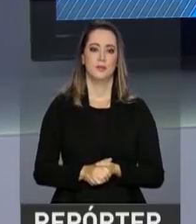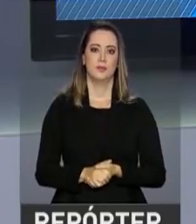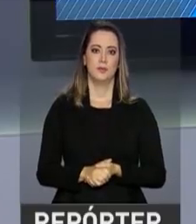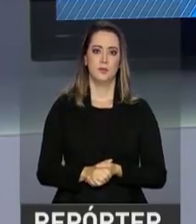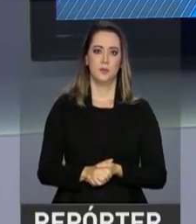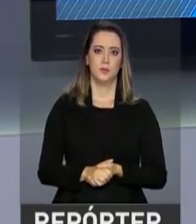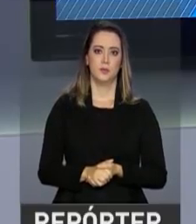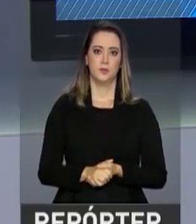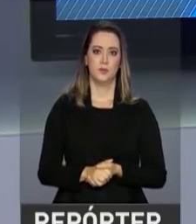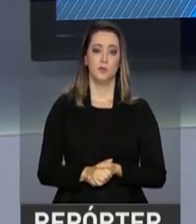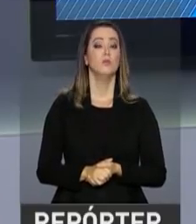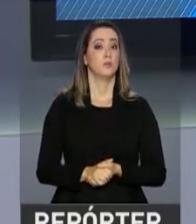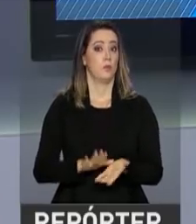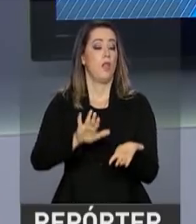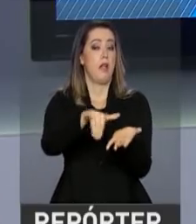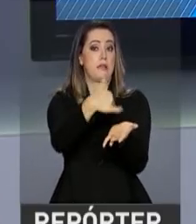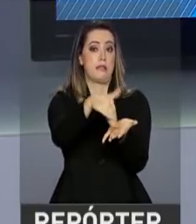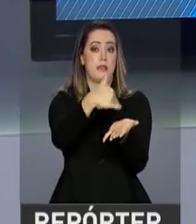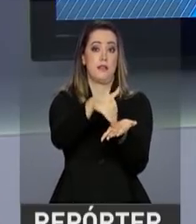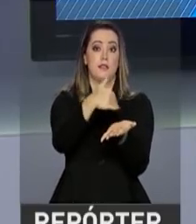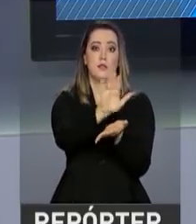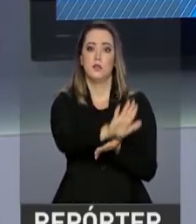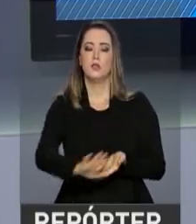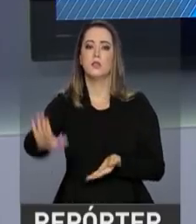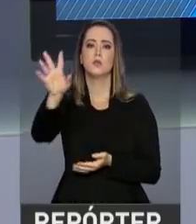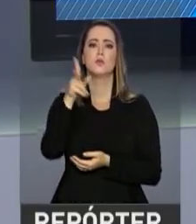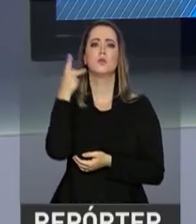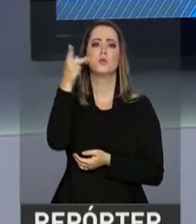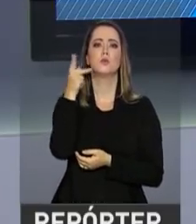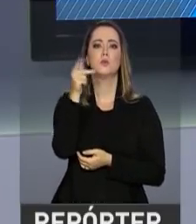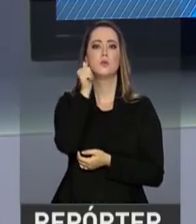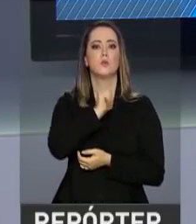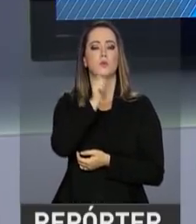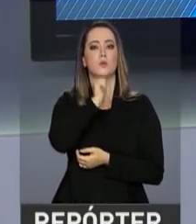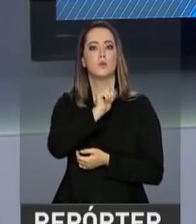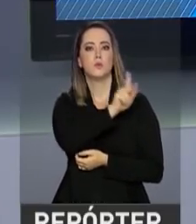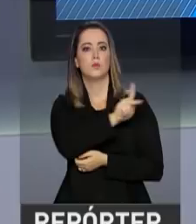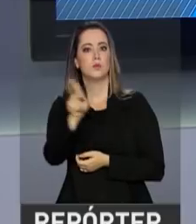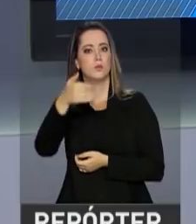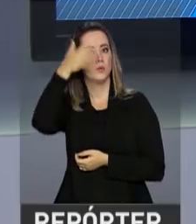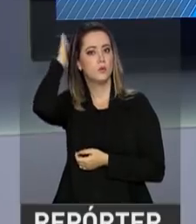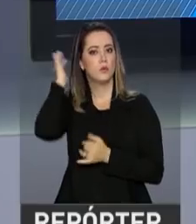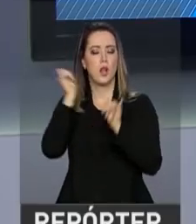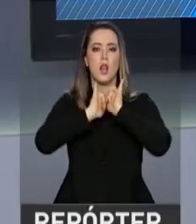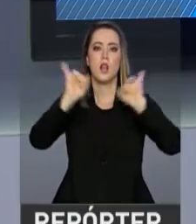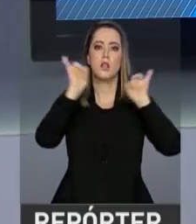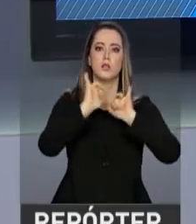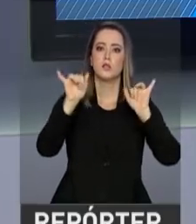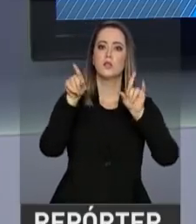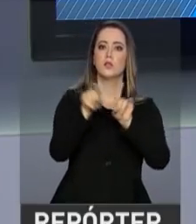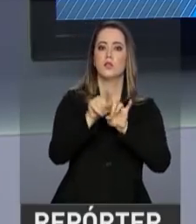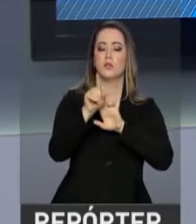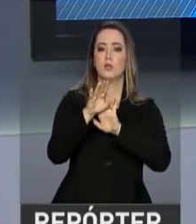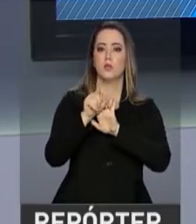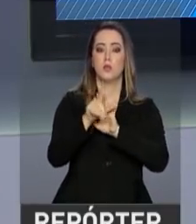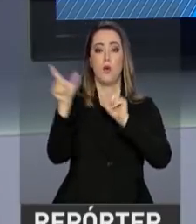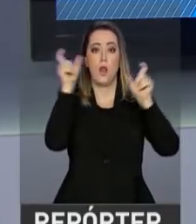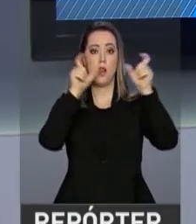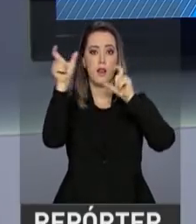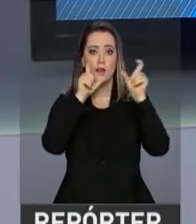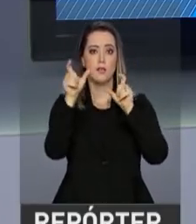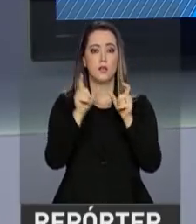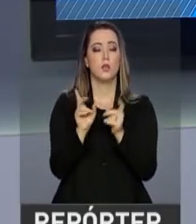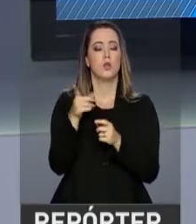ea secretaria nacional de políticas para mulheres da presidência da república lançou uma campanha digital que faz um alerta